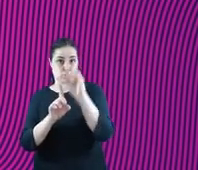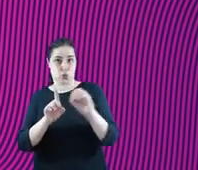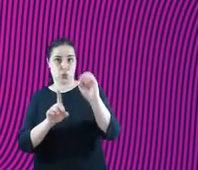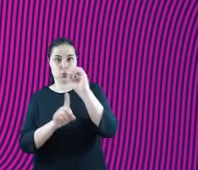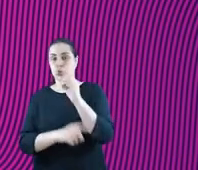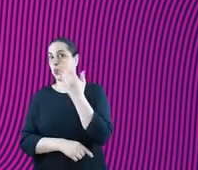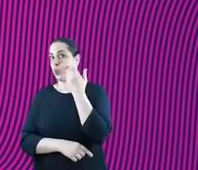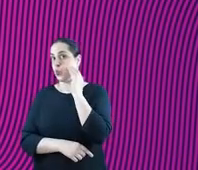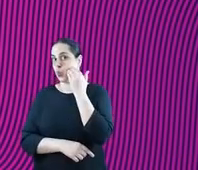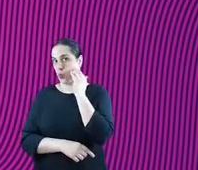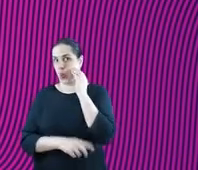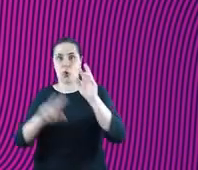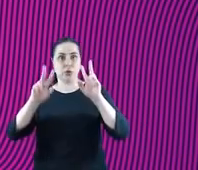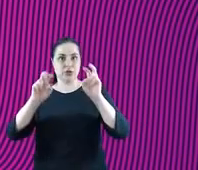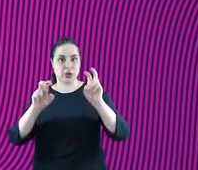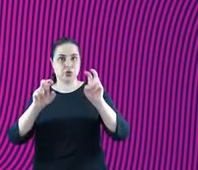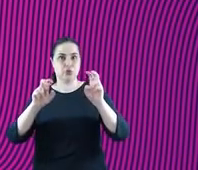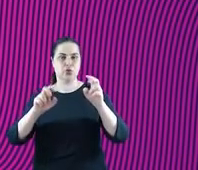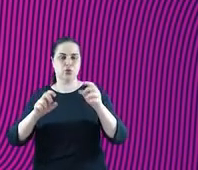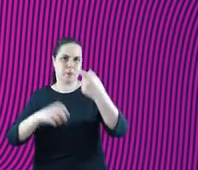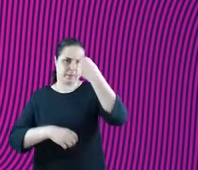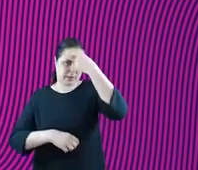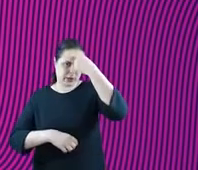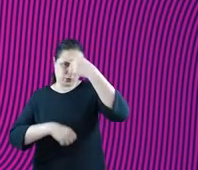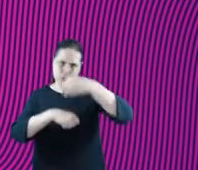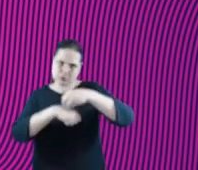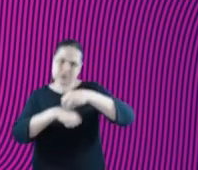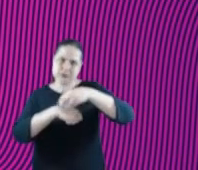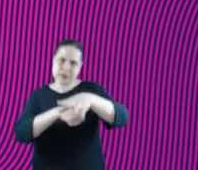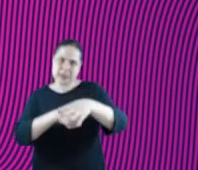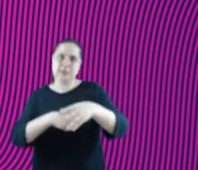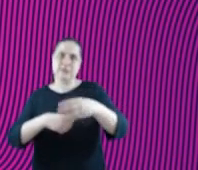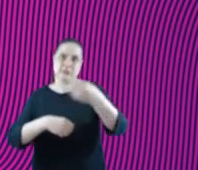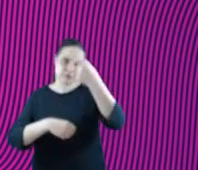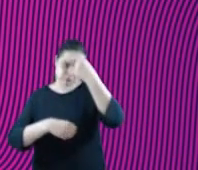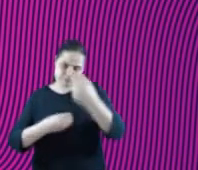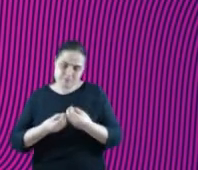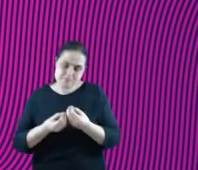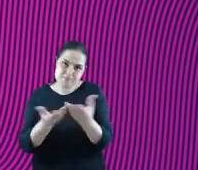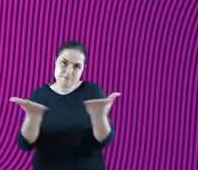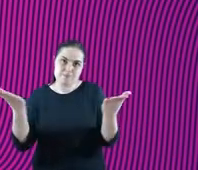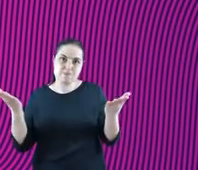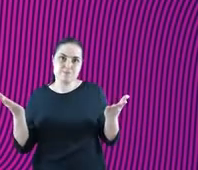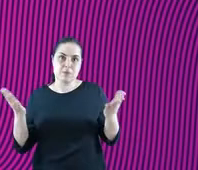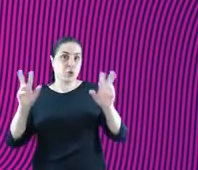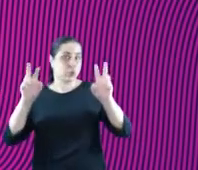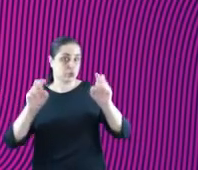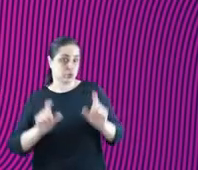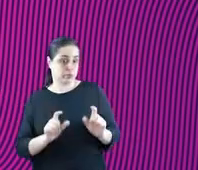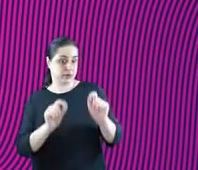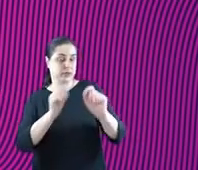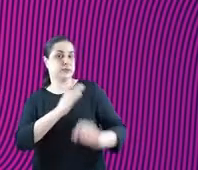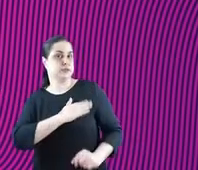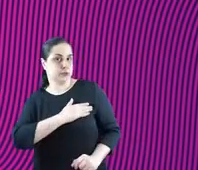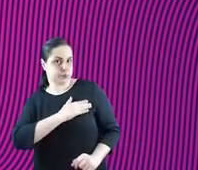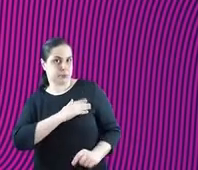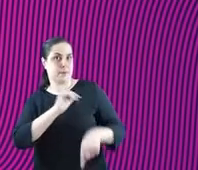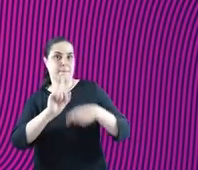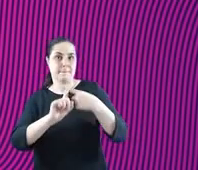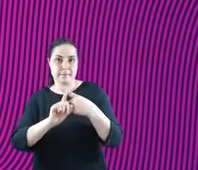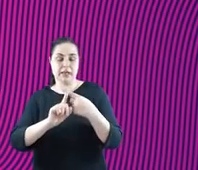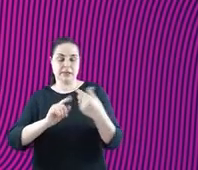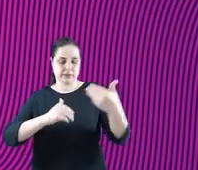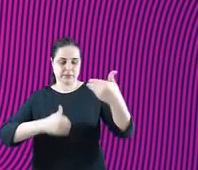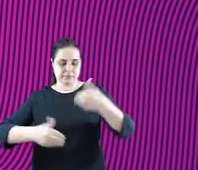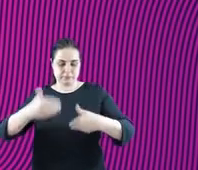diagnóstico, e associado a cada vez mais terapias mais específicas, né, direcionadas para